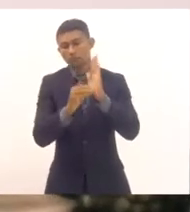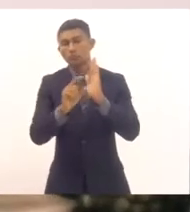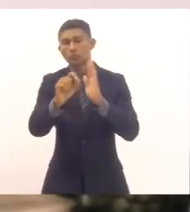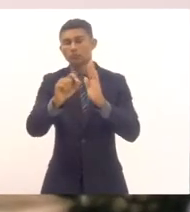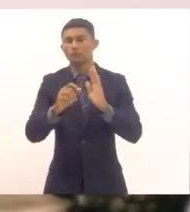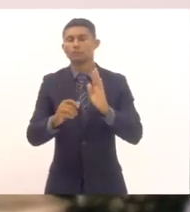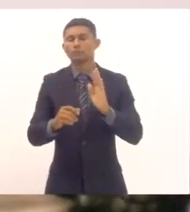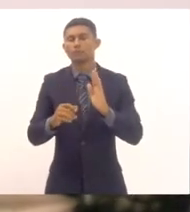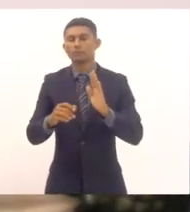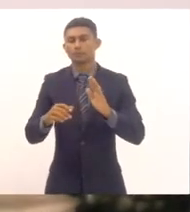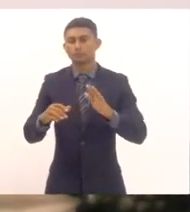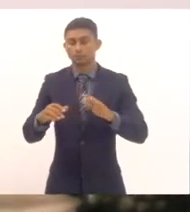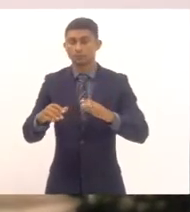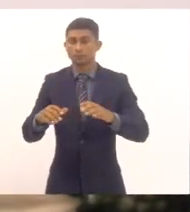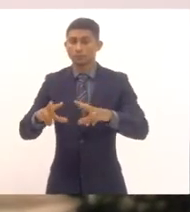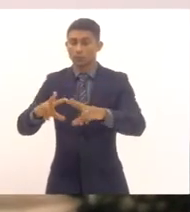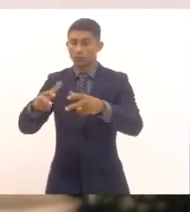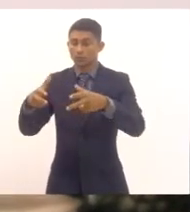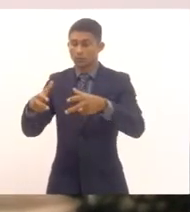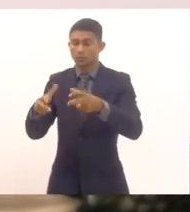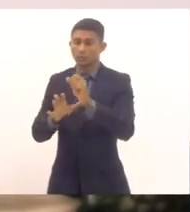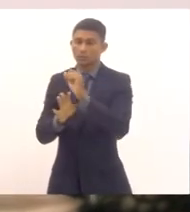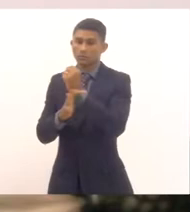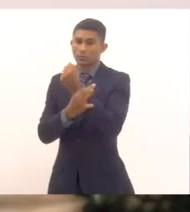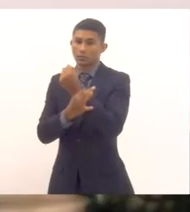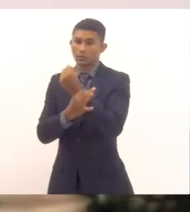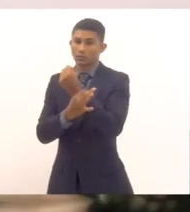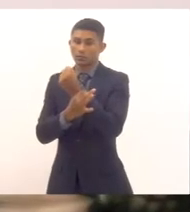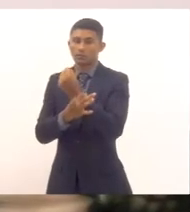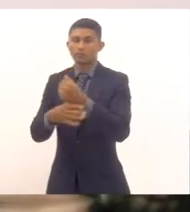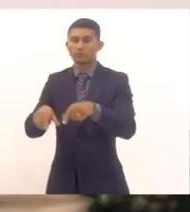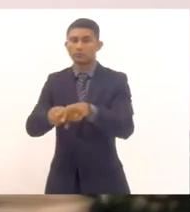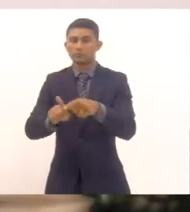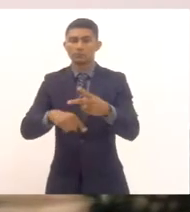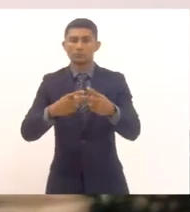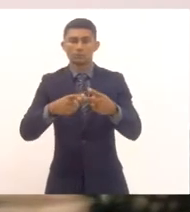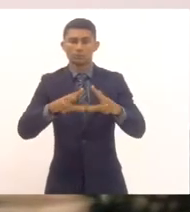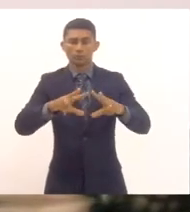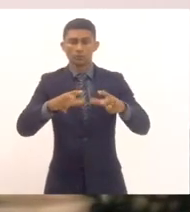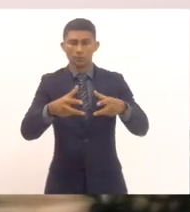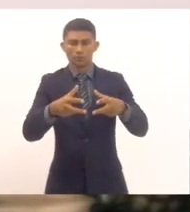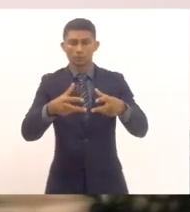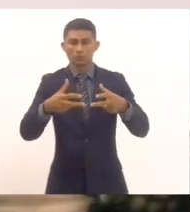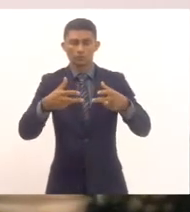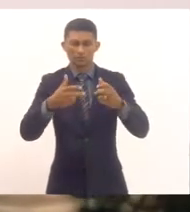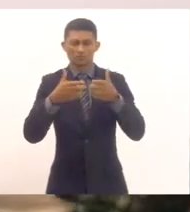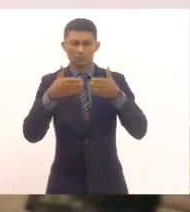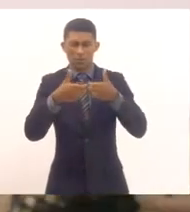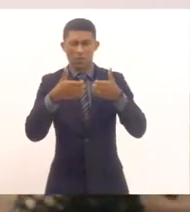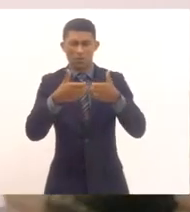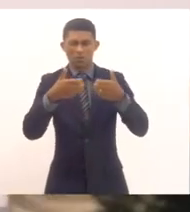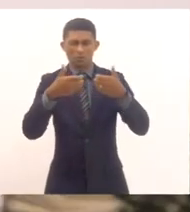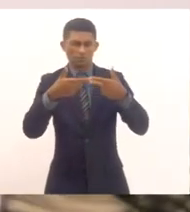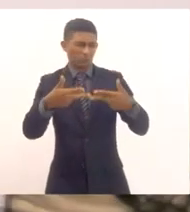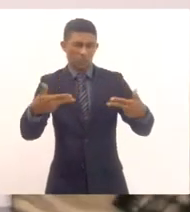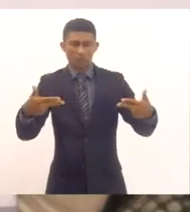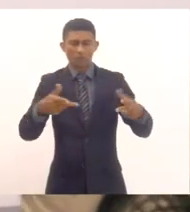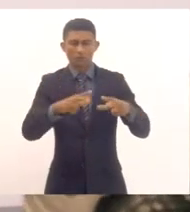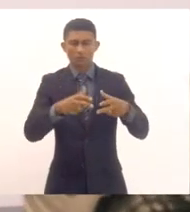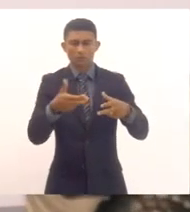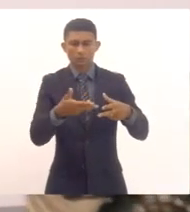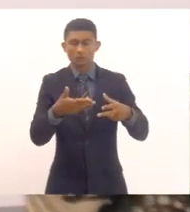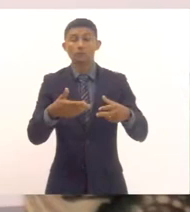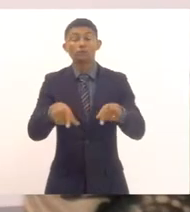de perdão que a comissão de segurança pública e a comissão de transporte né A exemplo do que é feito na